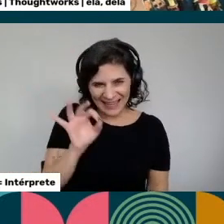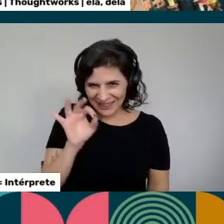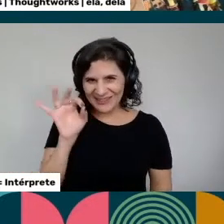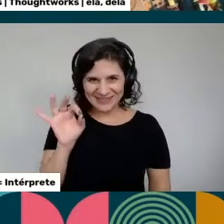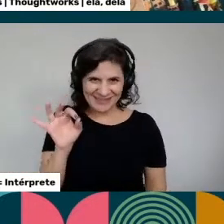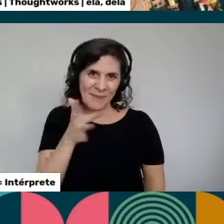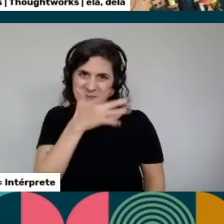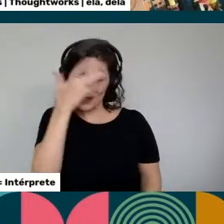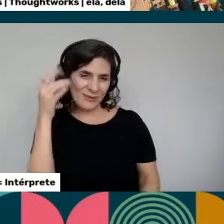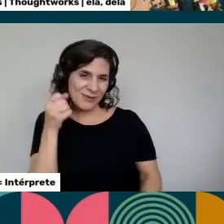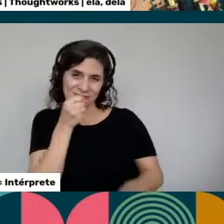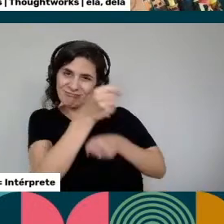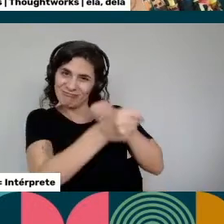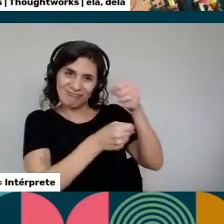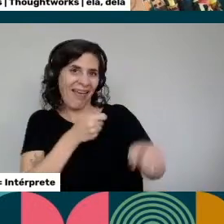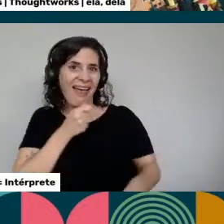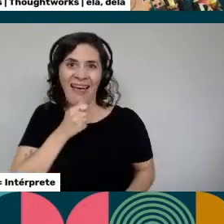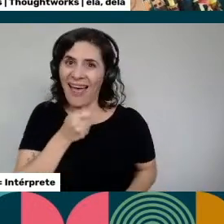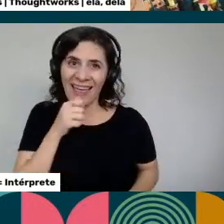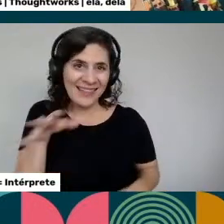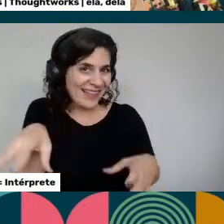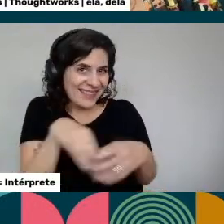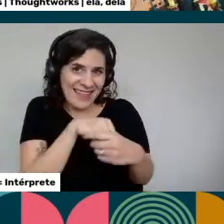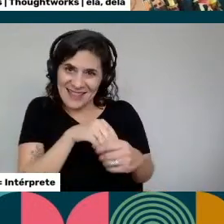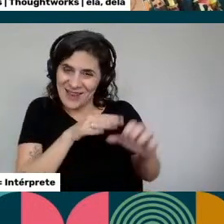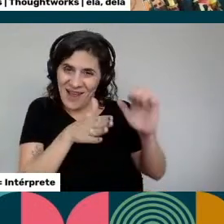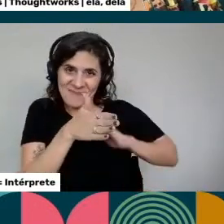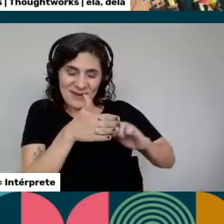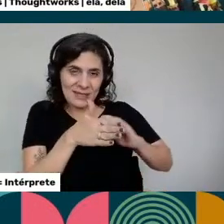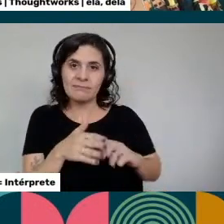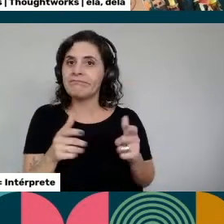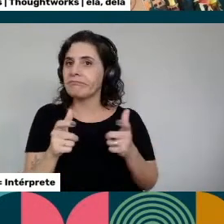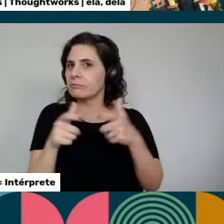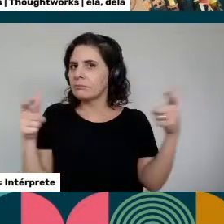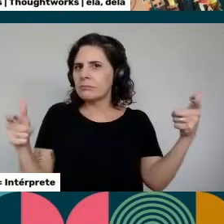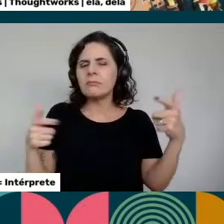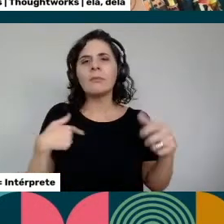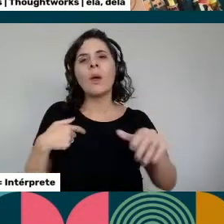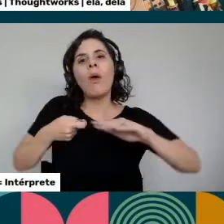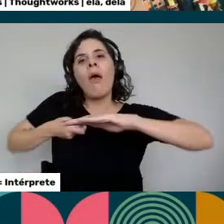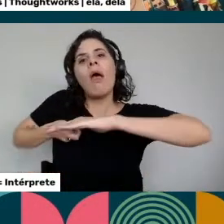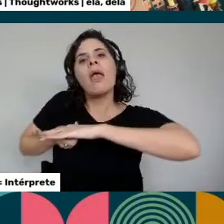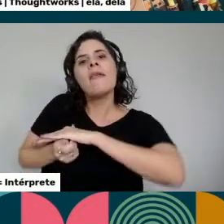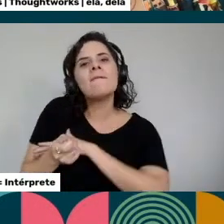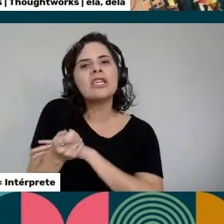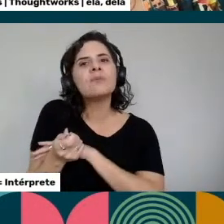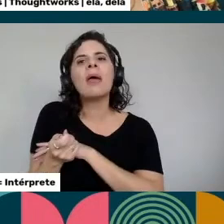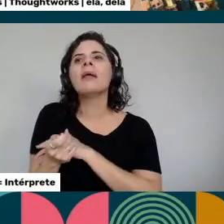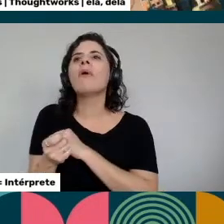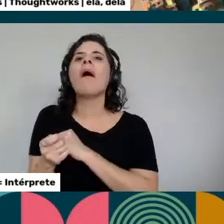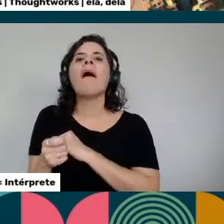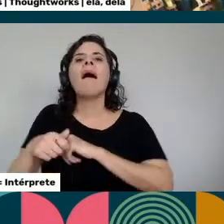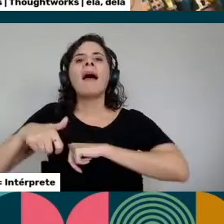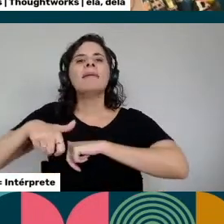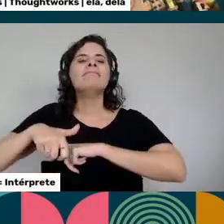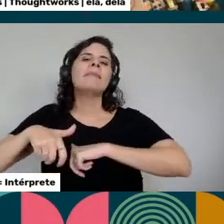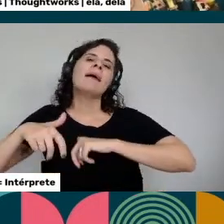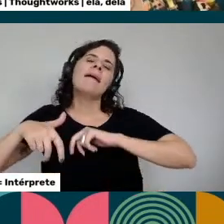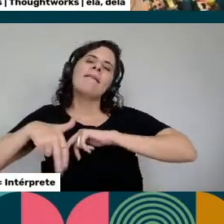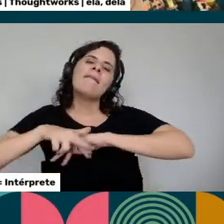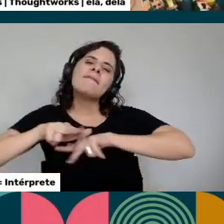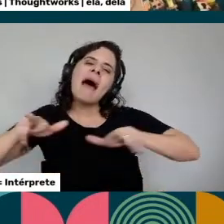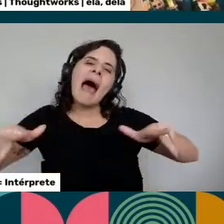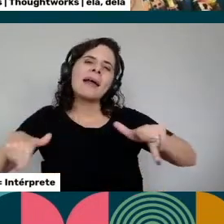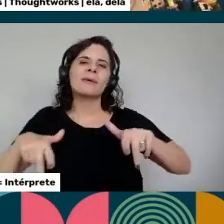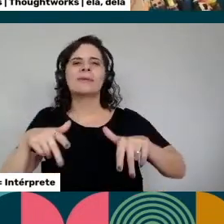fala, a grande maioria aumentou seus investimentos em todos os marcadores sociais, mas pessoas com